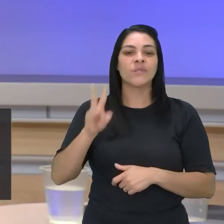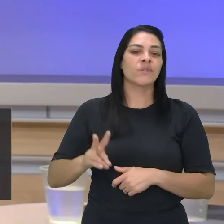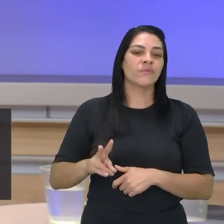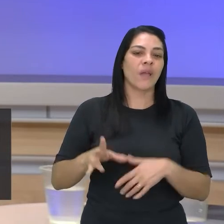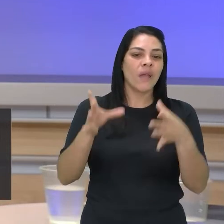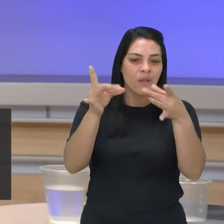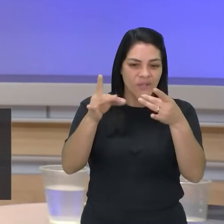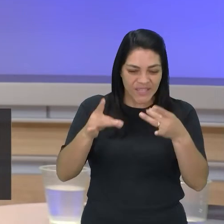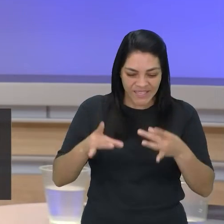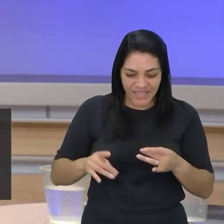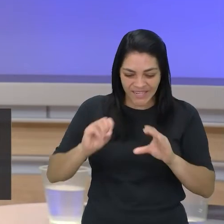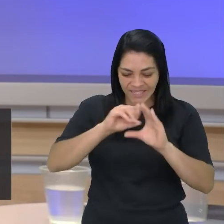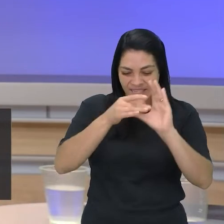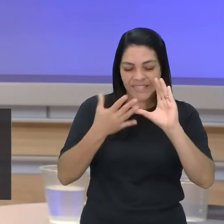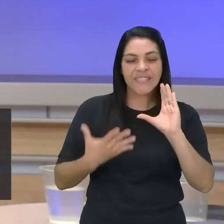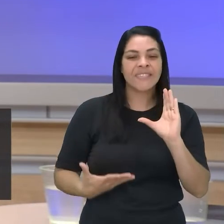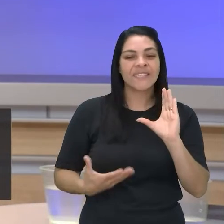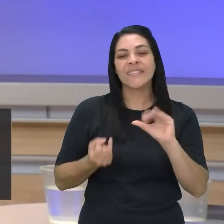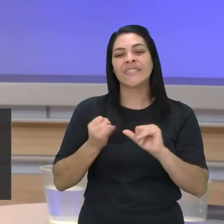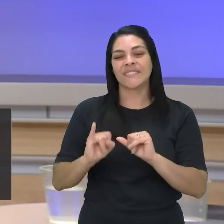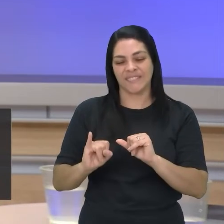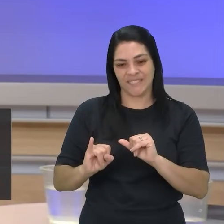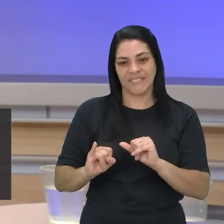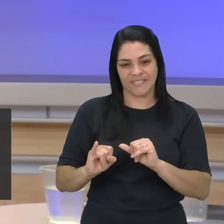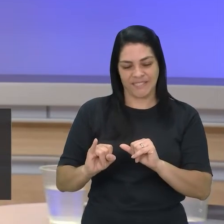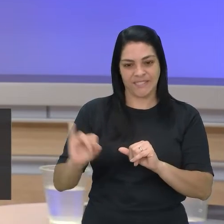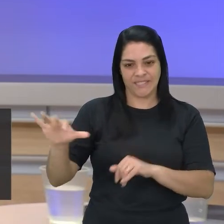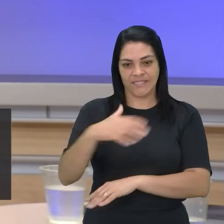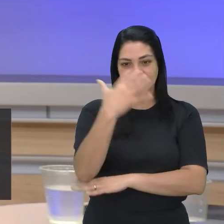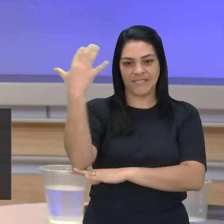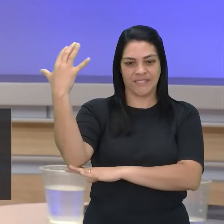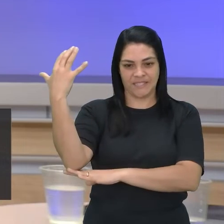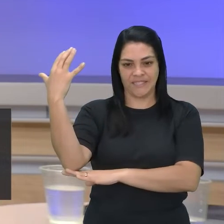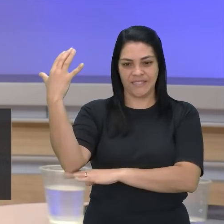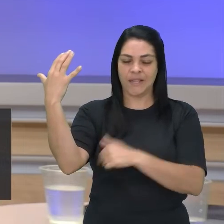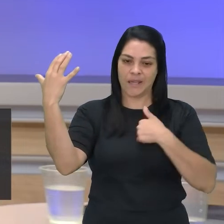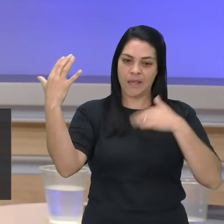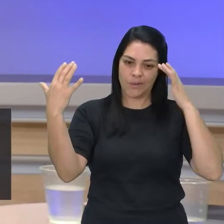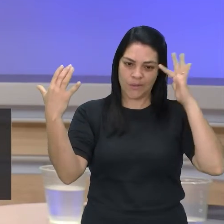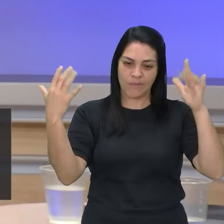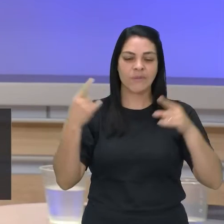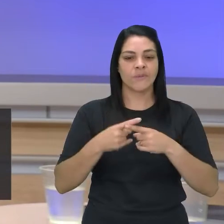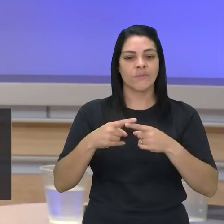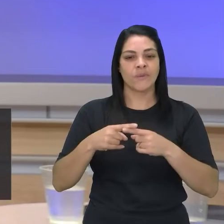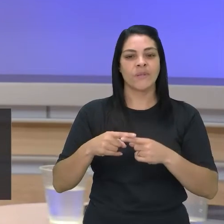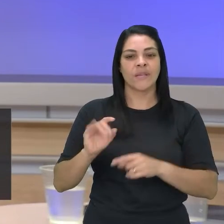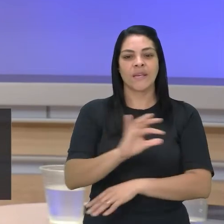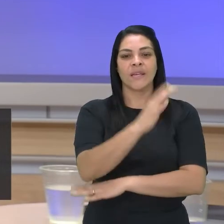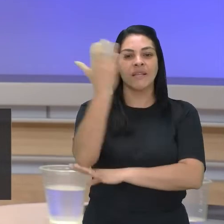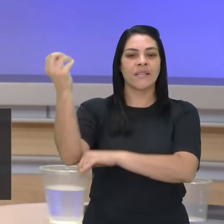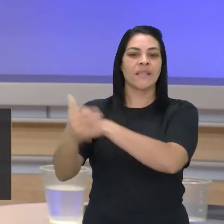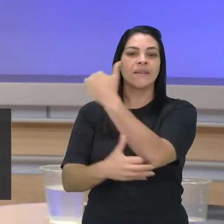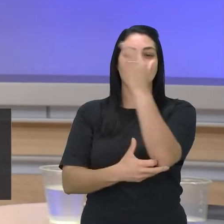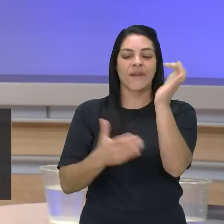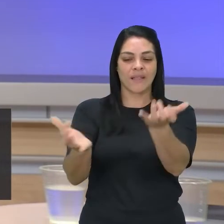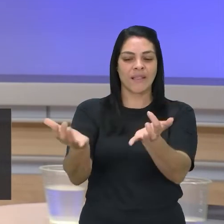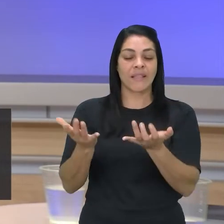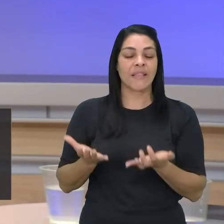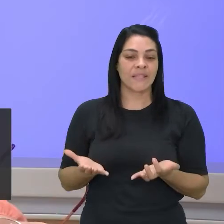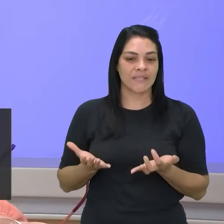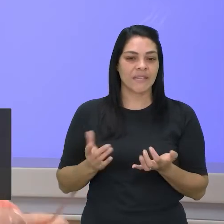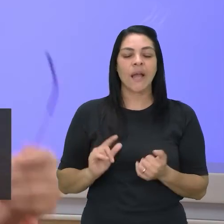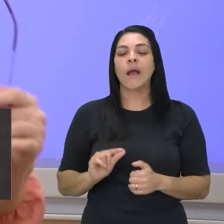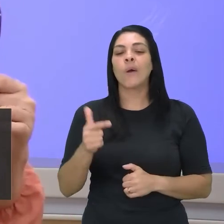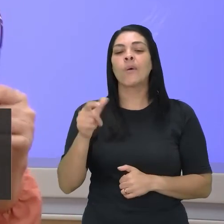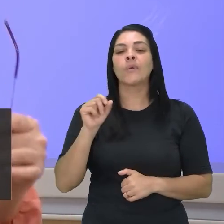da caracterização, se é essa gabiroba alta. Eu imagino que seja porque é da Mata Atlântica, né? Apesar de que a gente... A outra